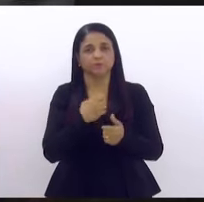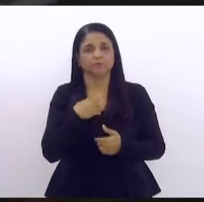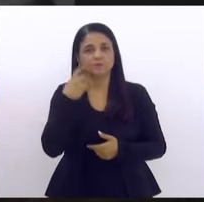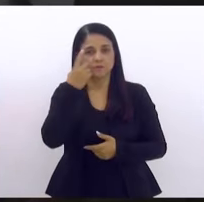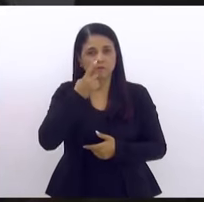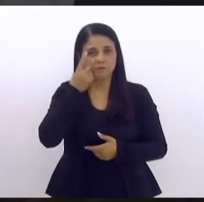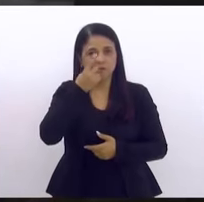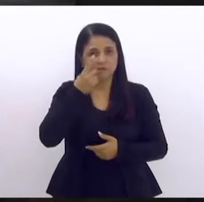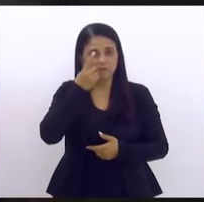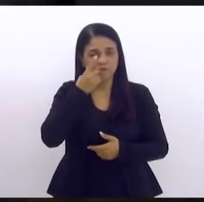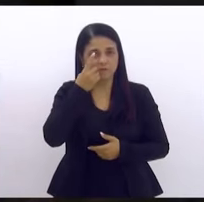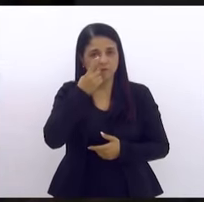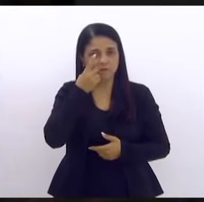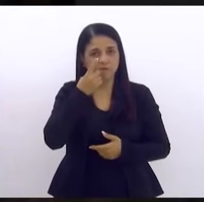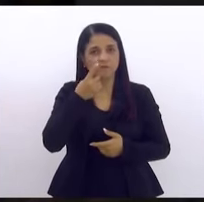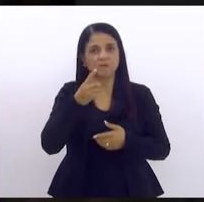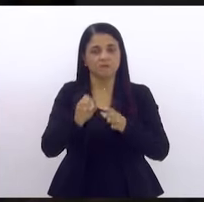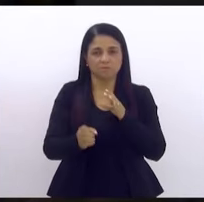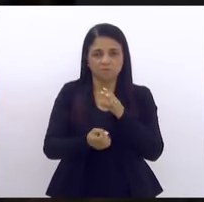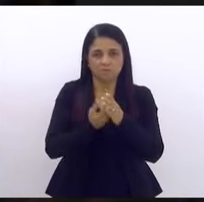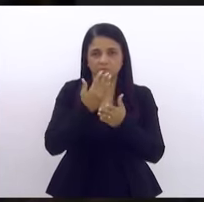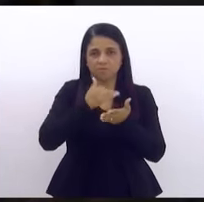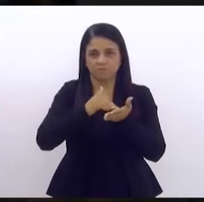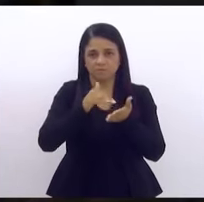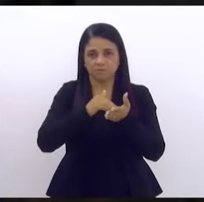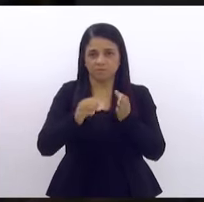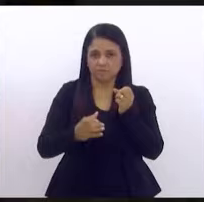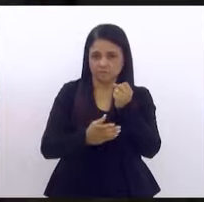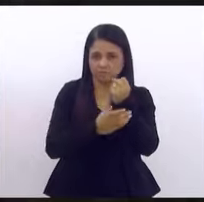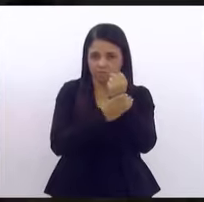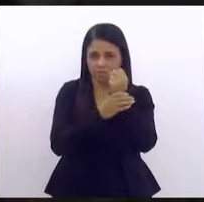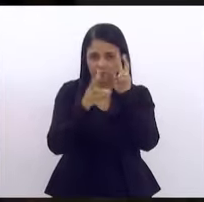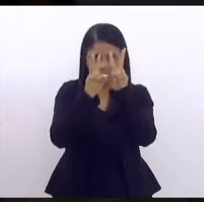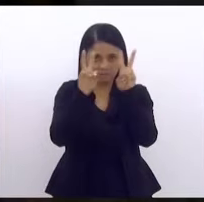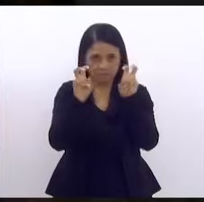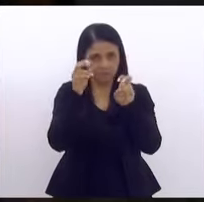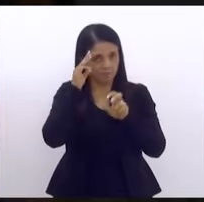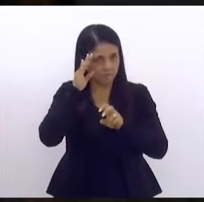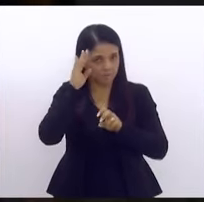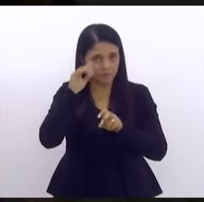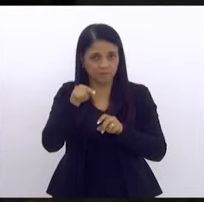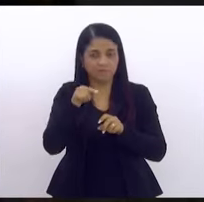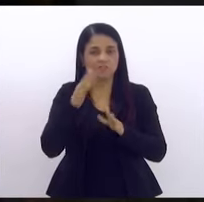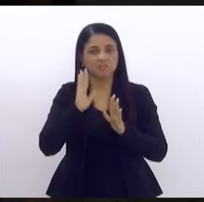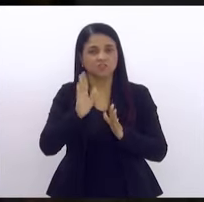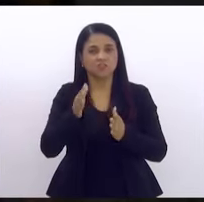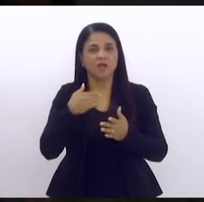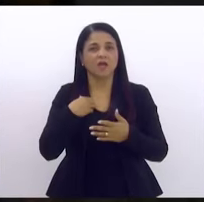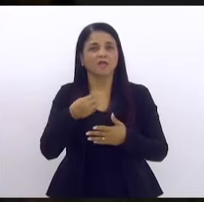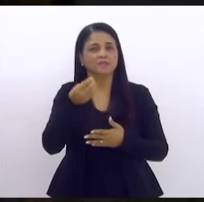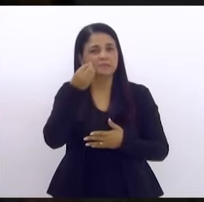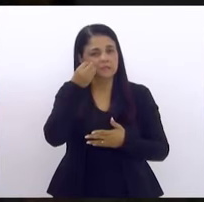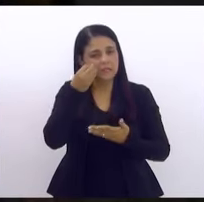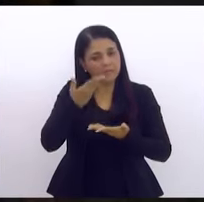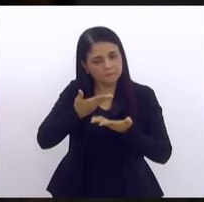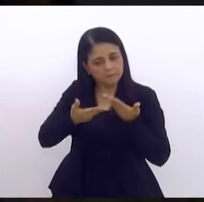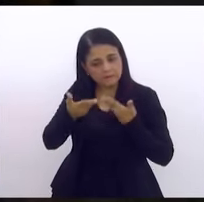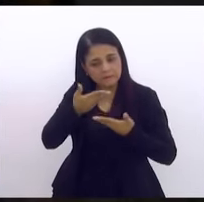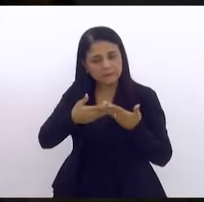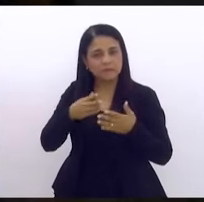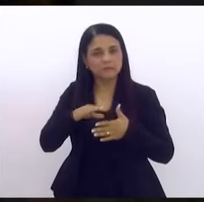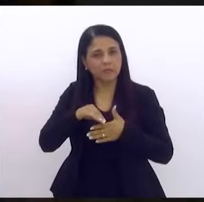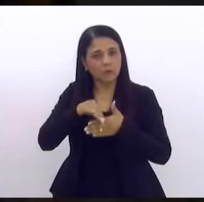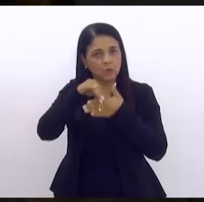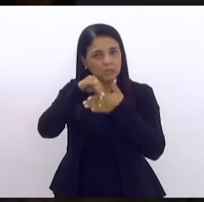inclusive no tocante à criação da Secretaria de Segurança, conforme eu já tentei aqui de maneira amistosa ali com alguns